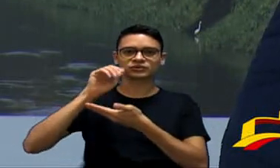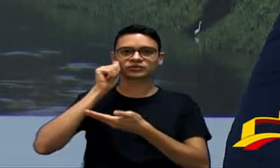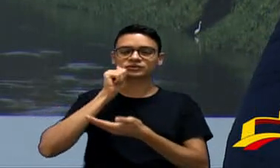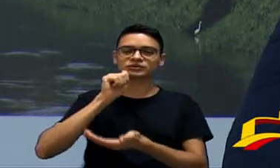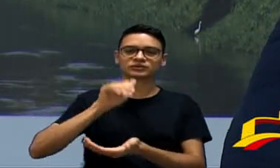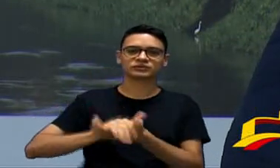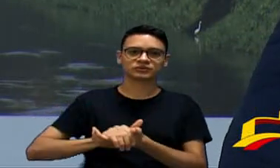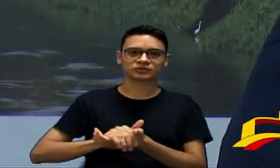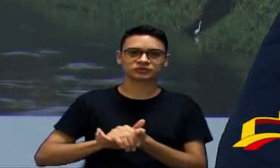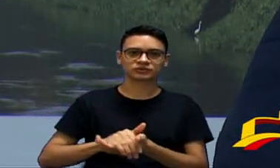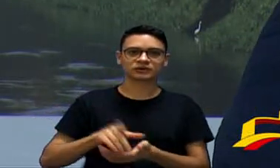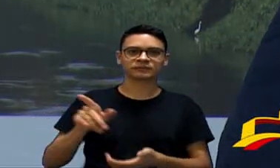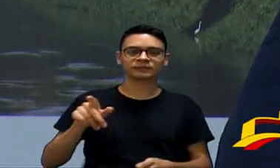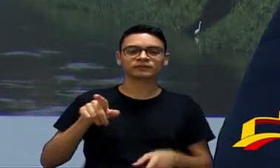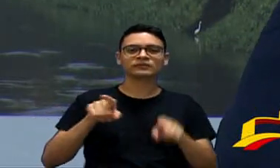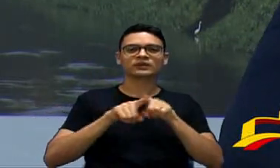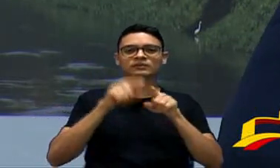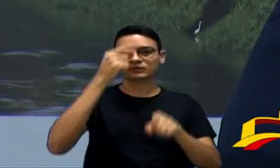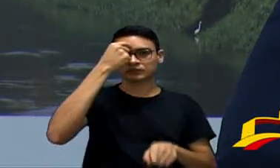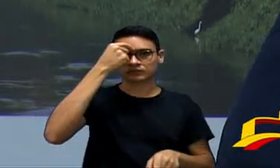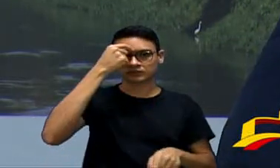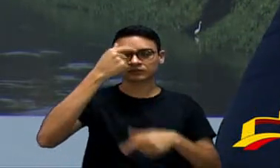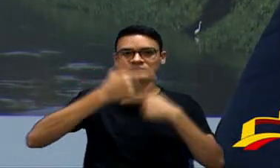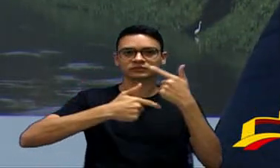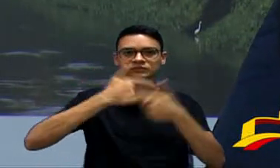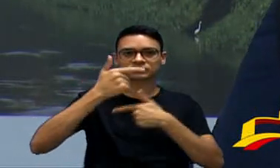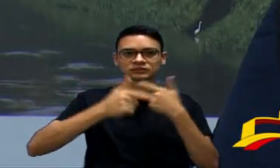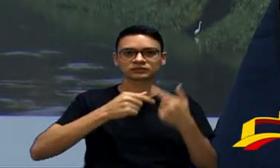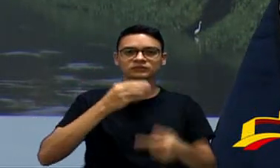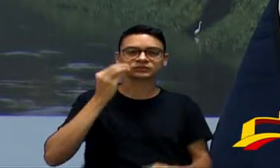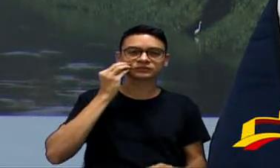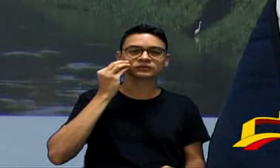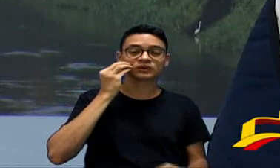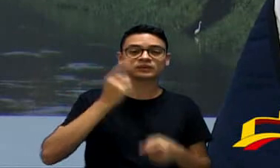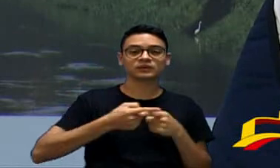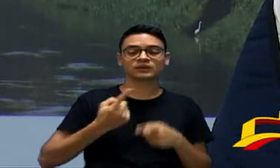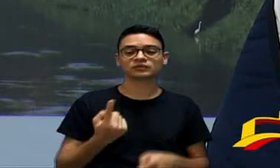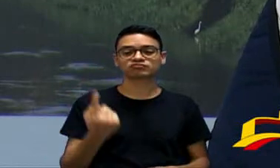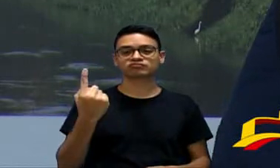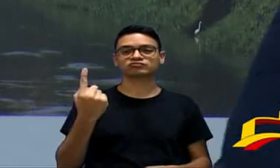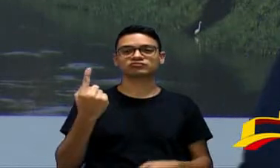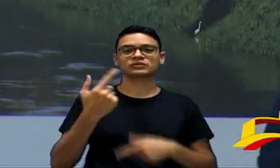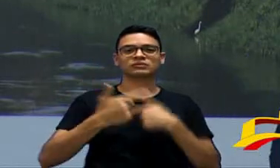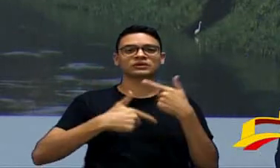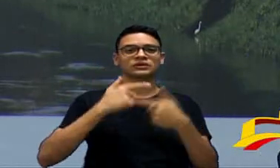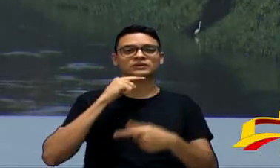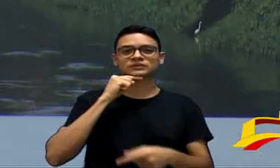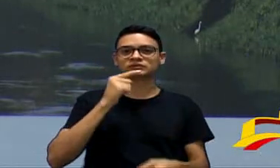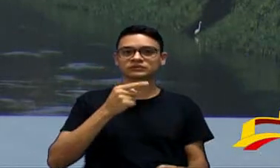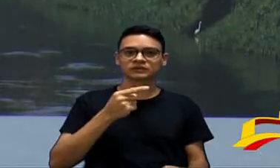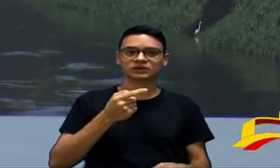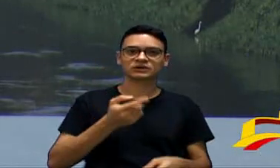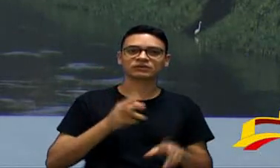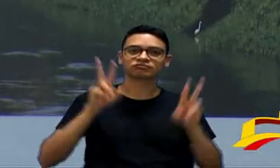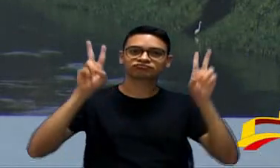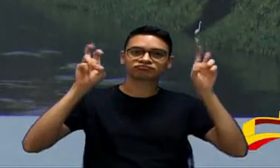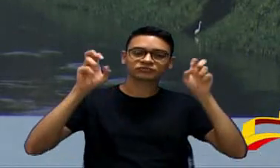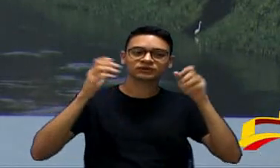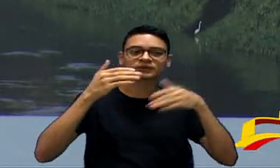trabalhando num revogaço, tentando trabalhar, porque também não dá conta sozinho. Enquanto as discussões ficam ideológicas.